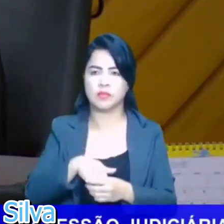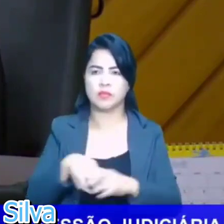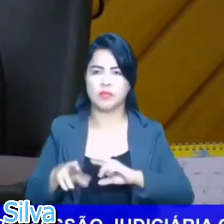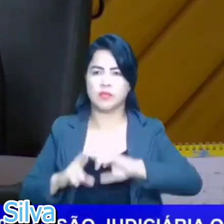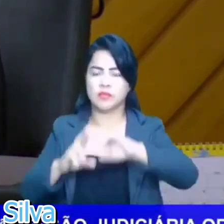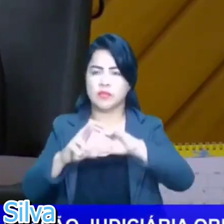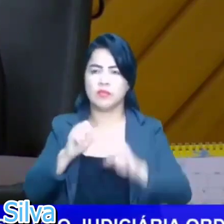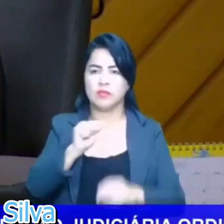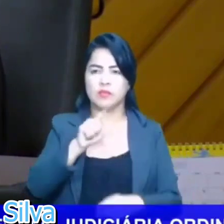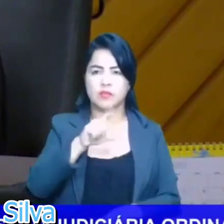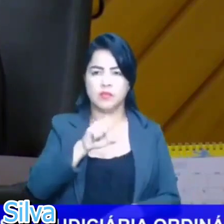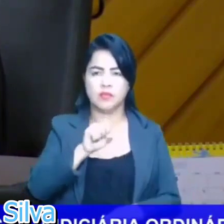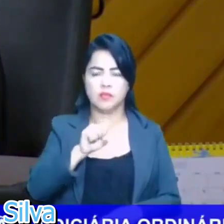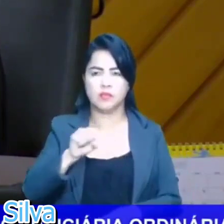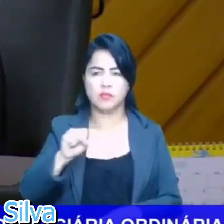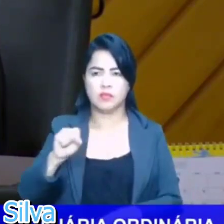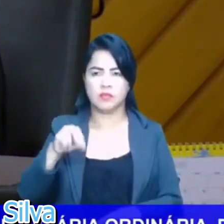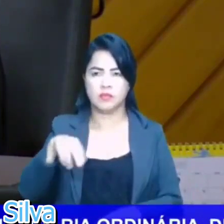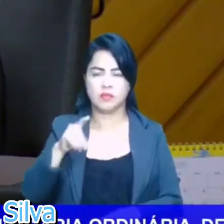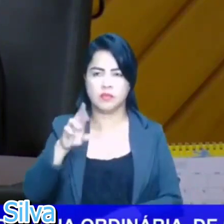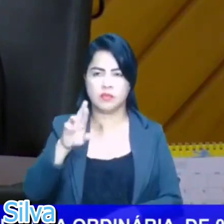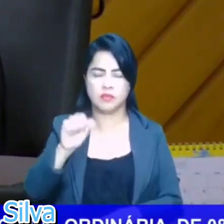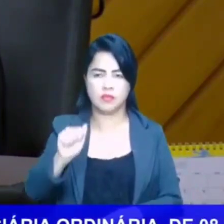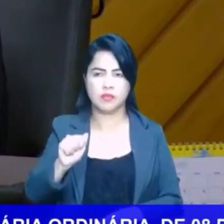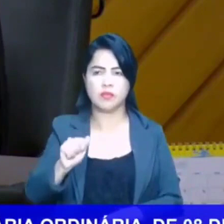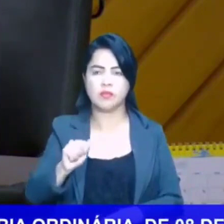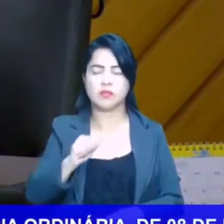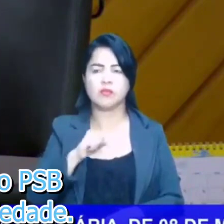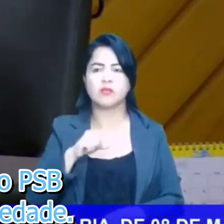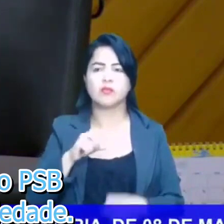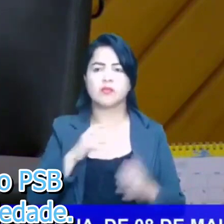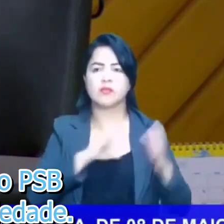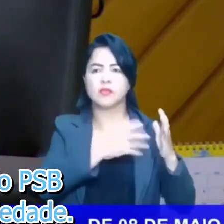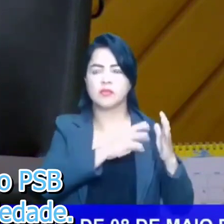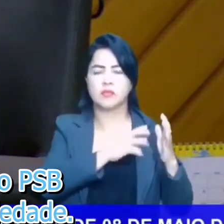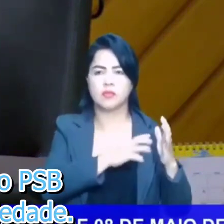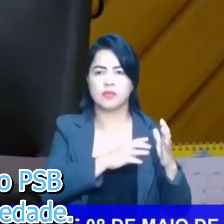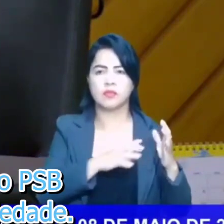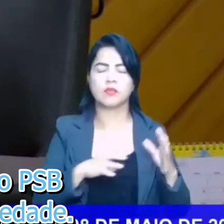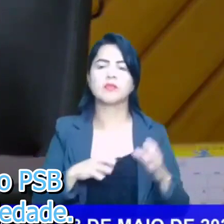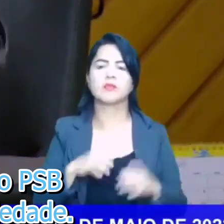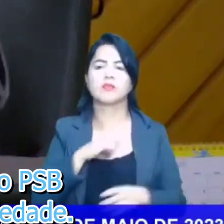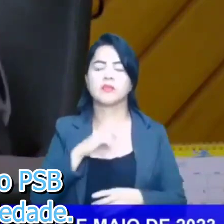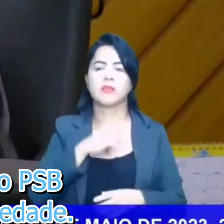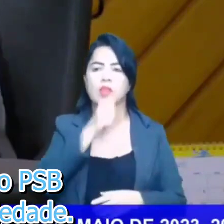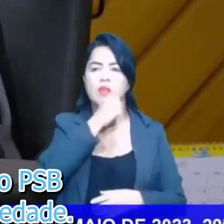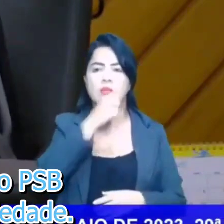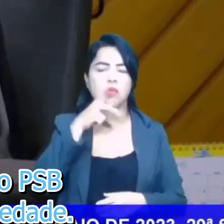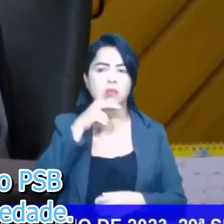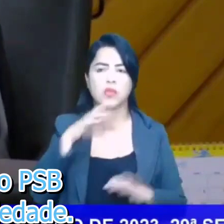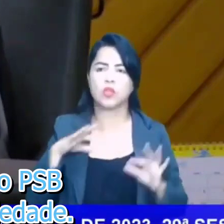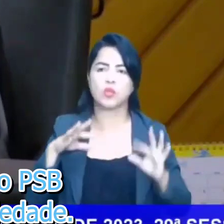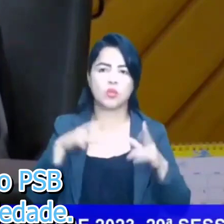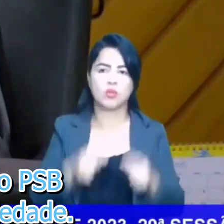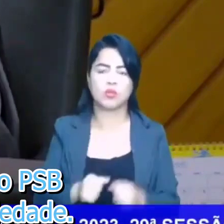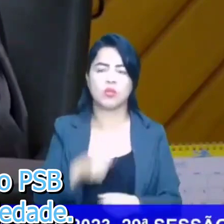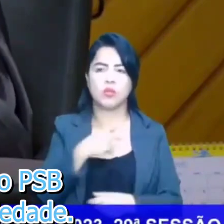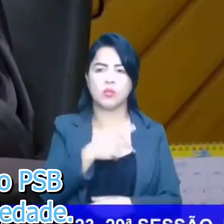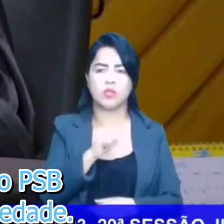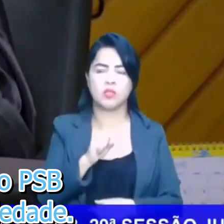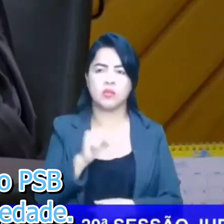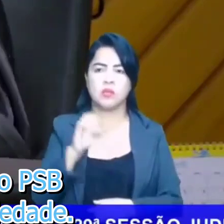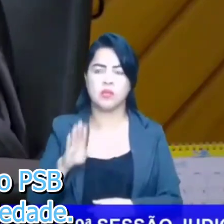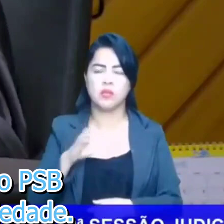são Alessandra Furtado de Souza da Silva, a Coligação Amapá para Todos, que é uma federação PSB,